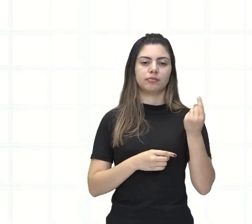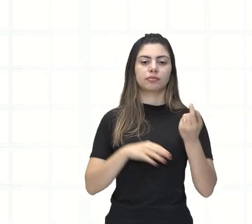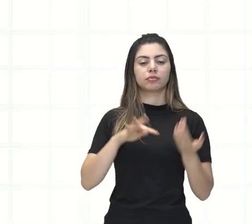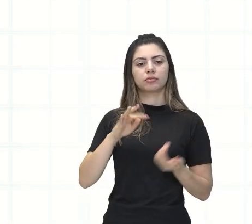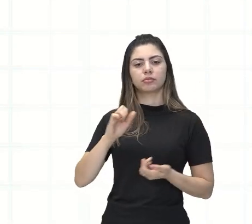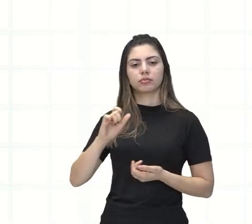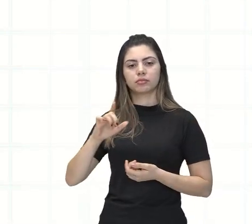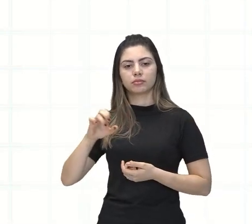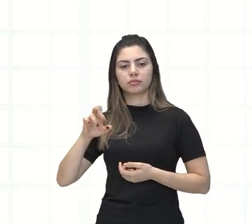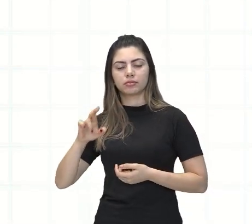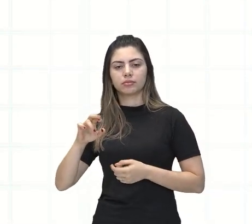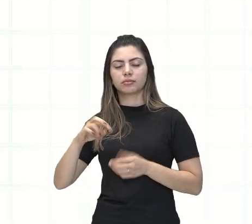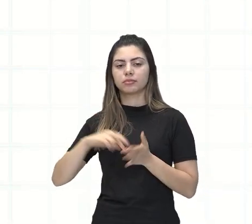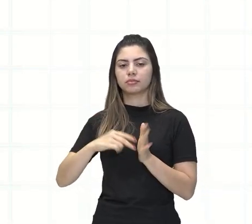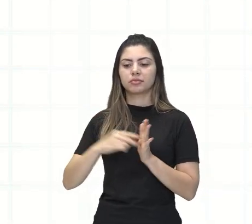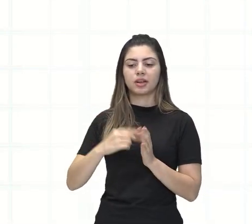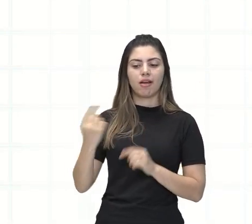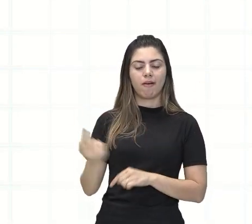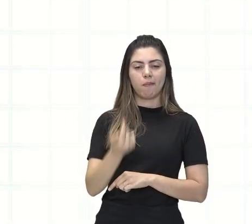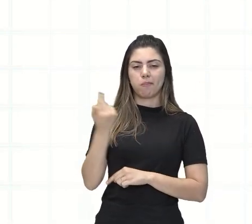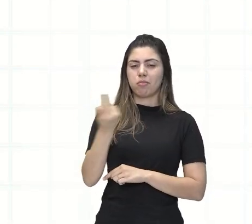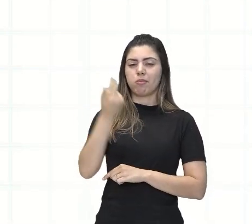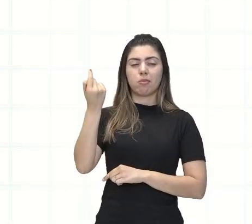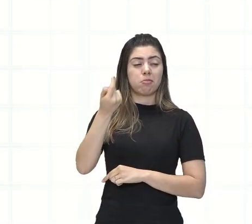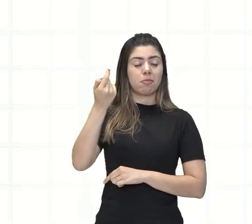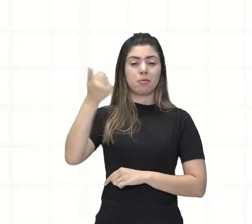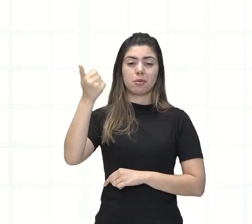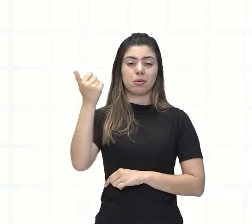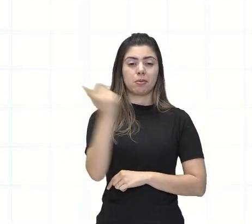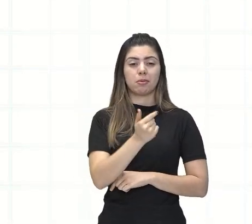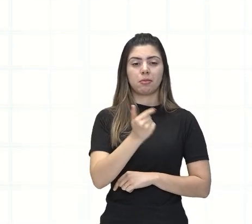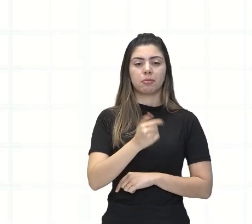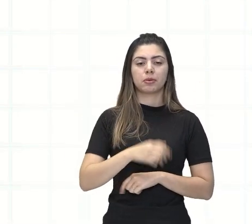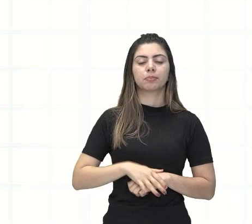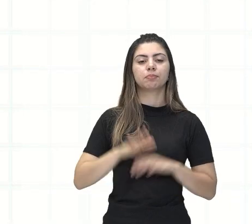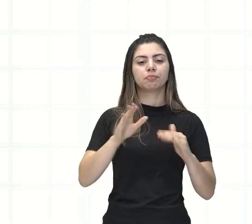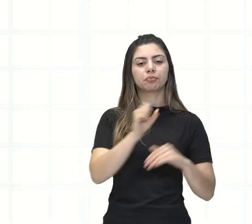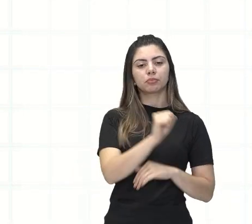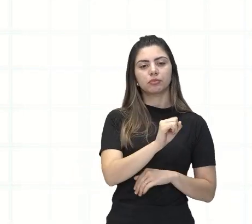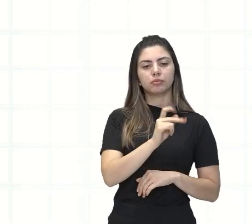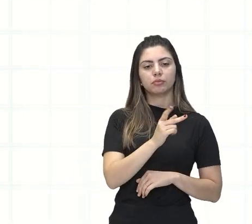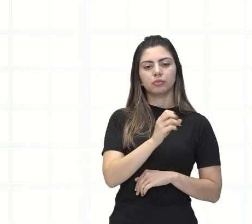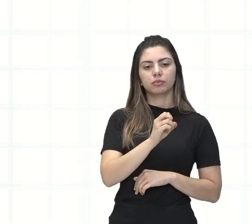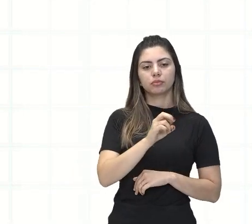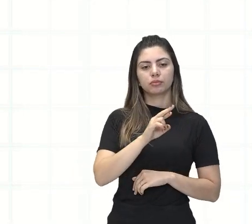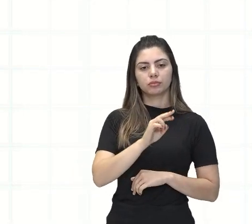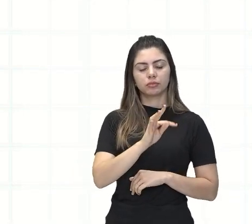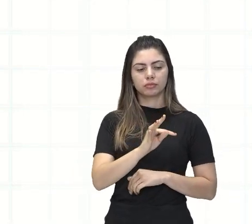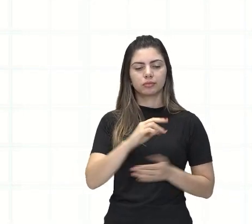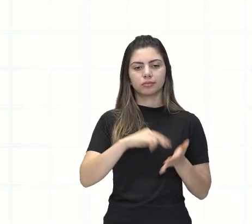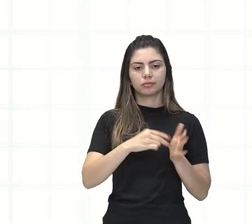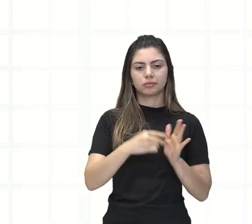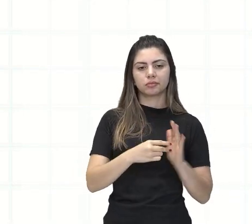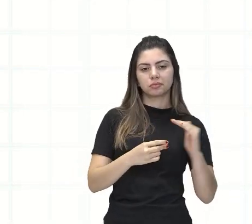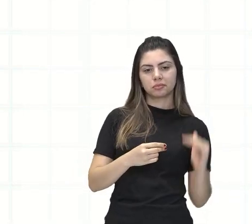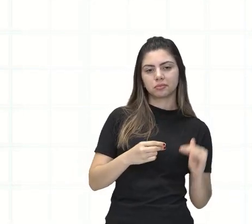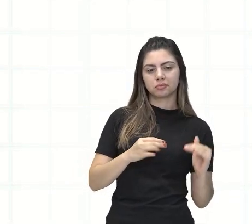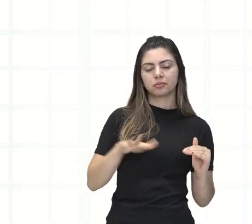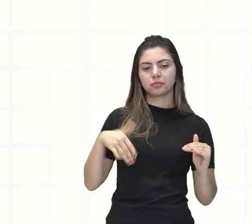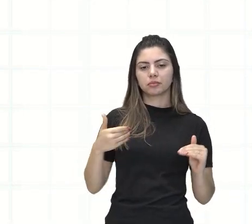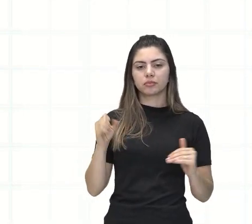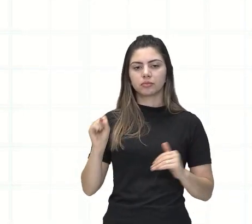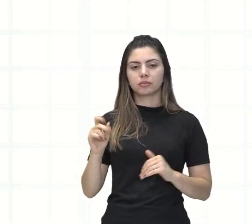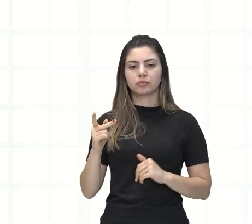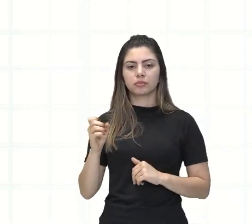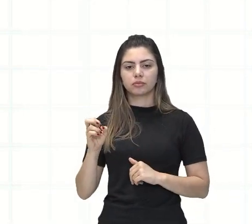alto. Short, baixo, shorter, mais baixo. Se eu quiser dizer, por exemplo, eu sou mais baixa